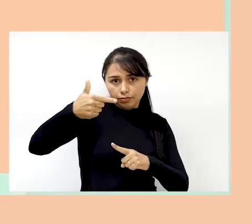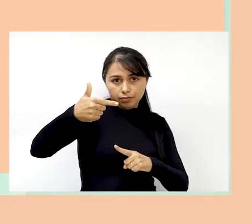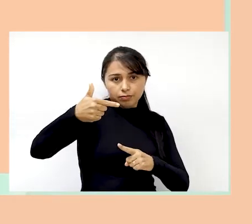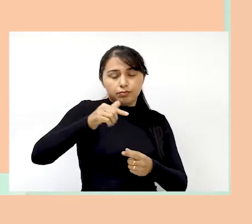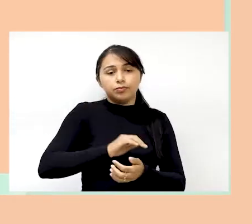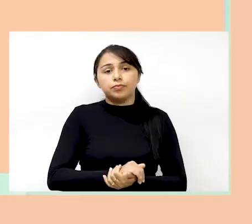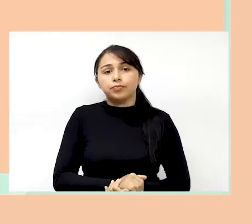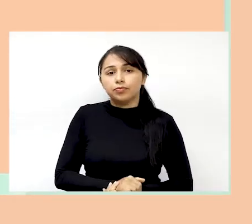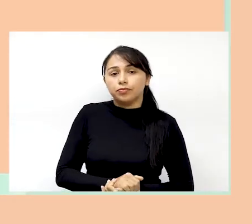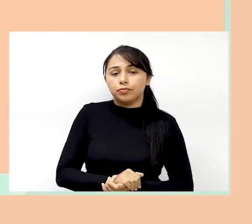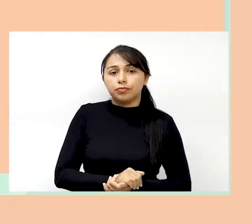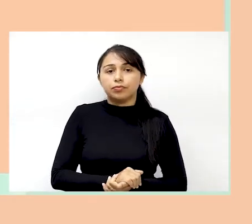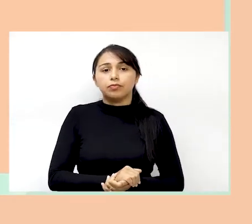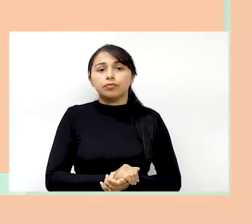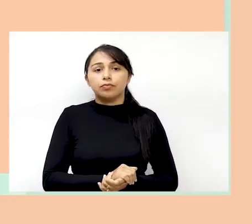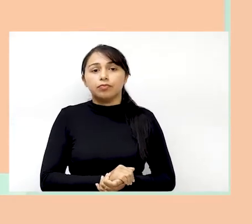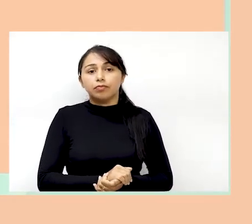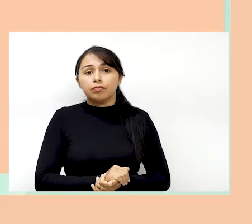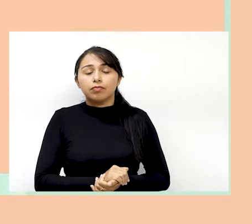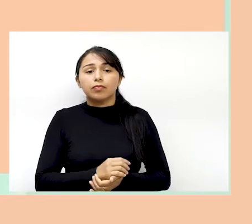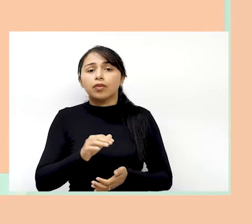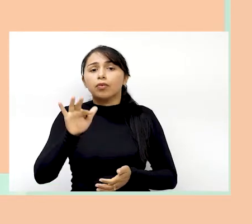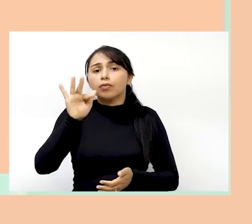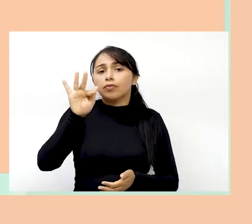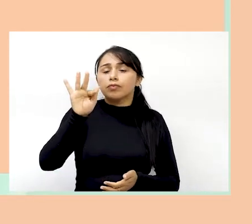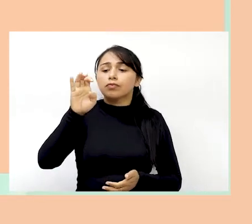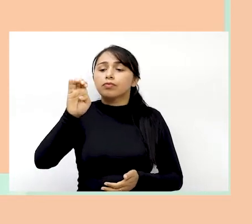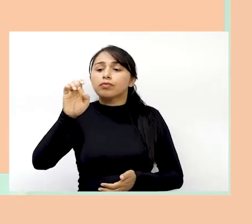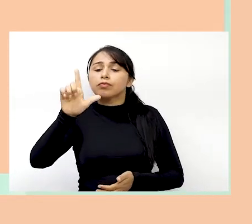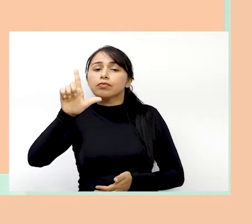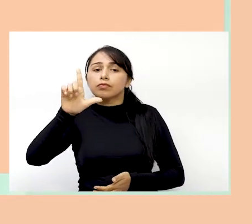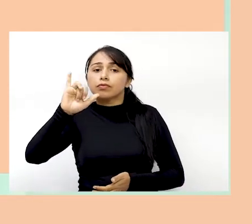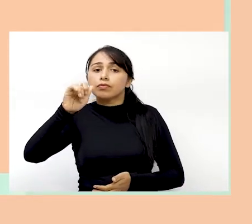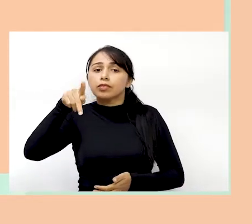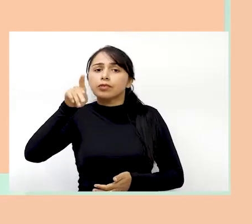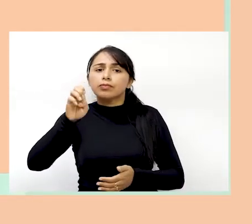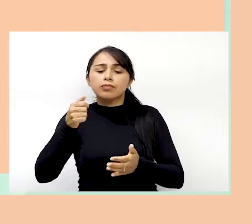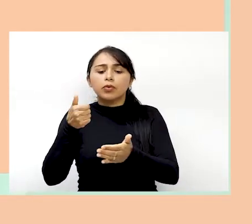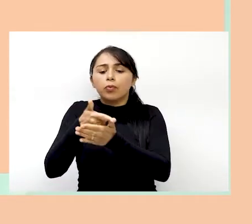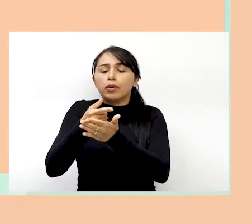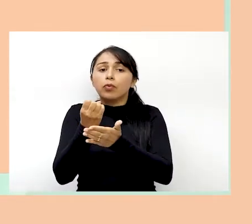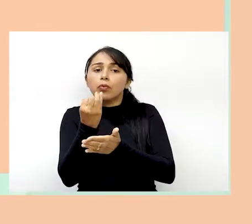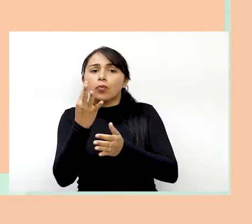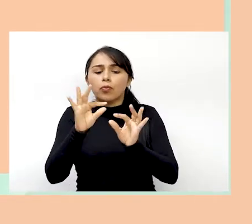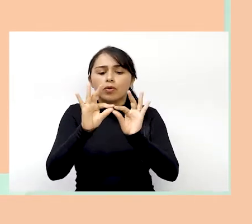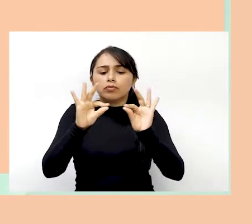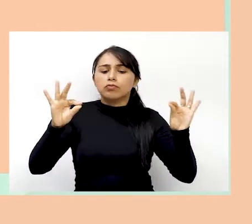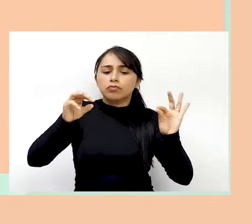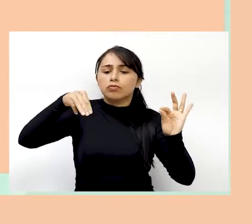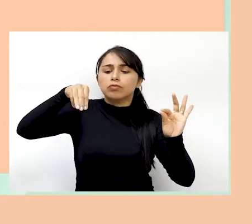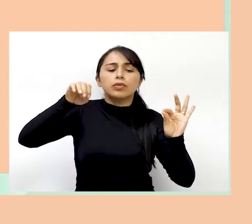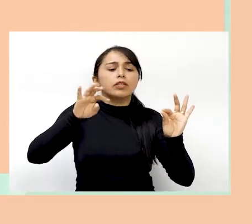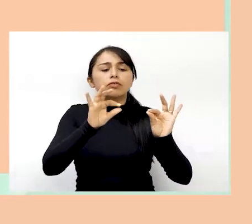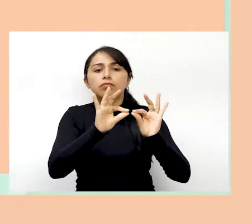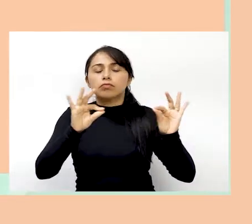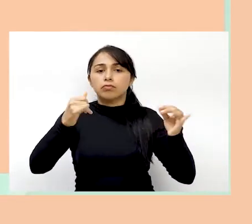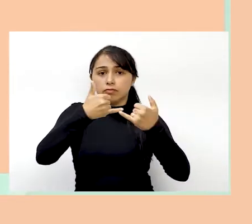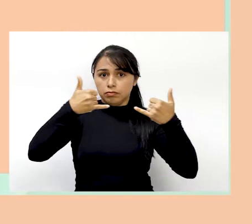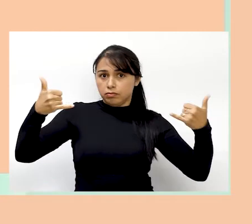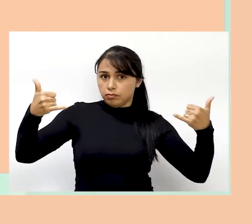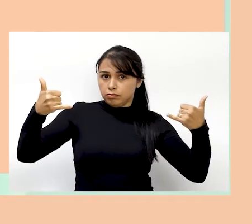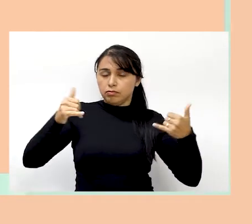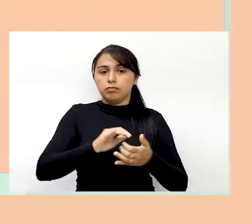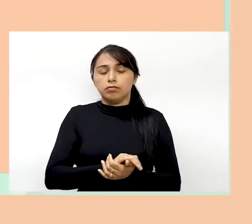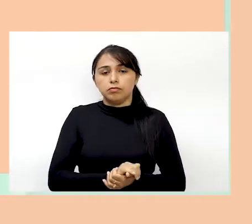Nessas condições, Felipe comprará aproximadamente. Então, basicamente, é a gente fazer esse cálculo aqui,